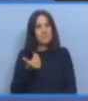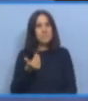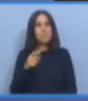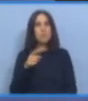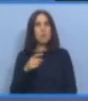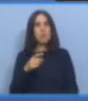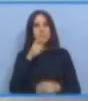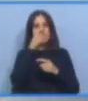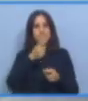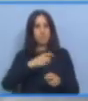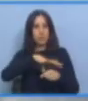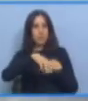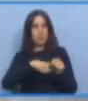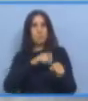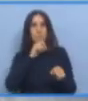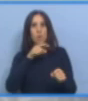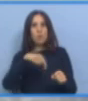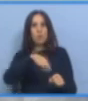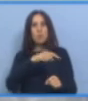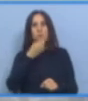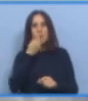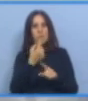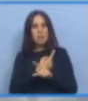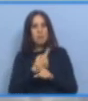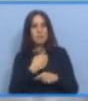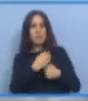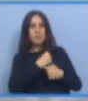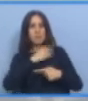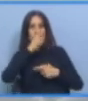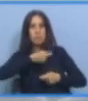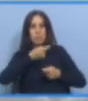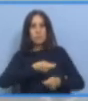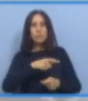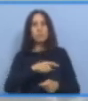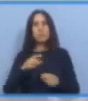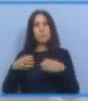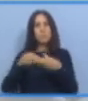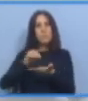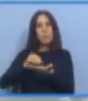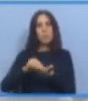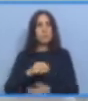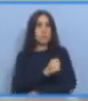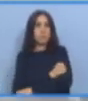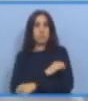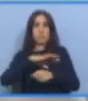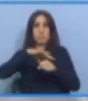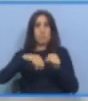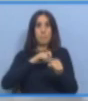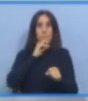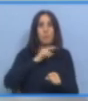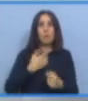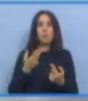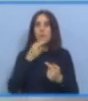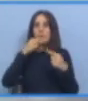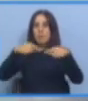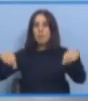destruir culturas que alimentam agricultores e comunidades pobres, podem destruir habitações, podem destruir parcelas